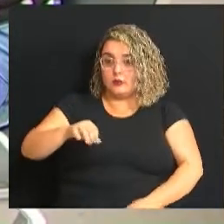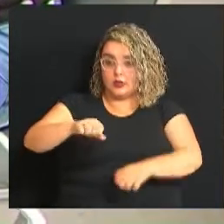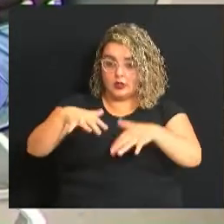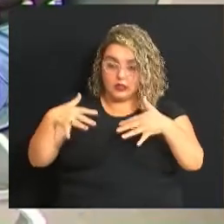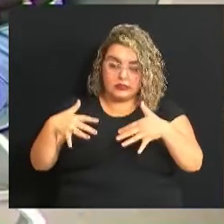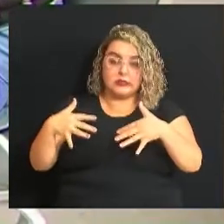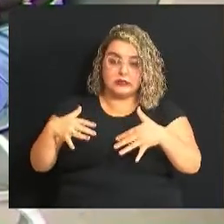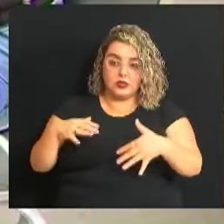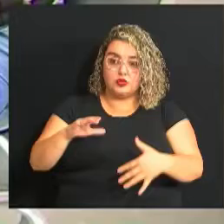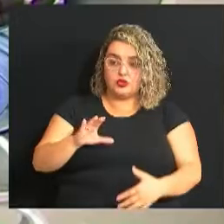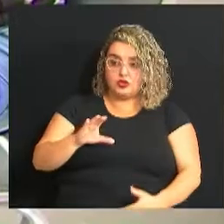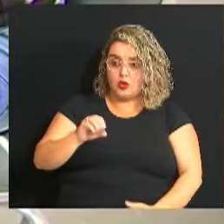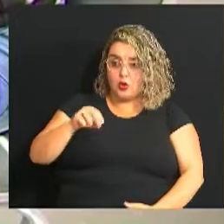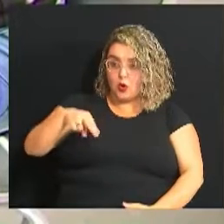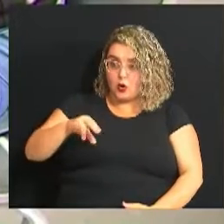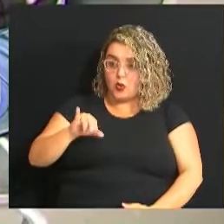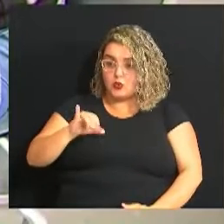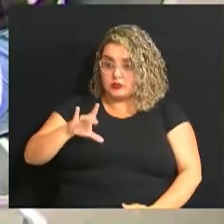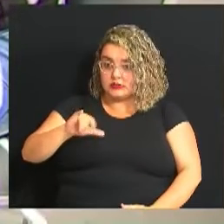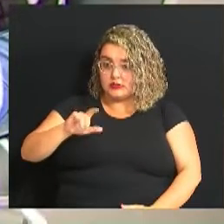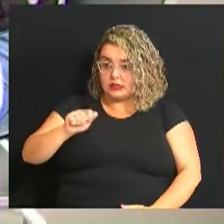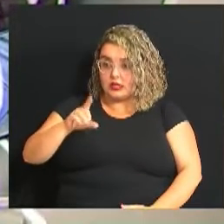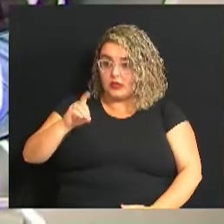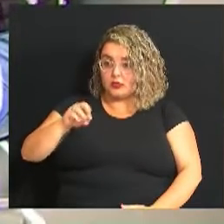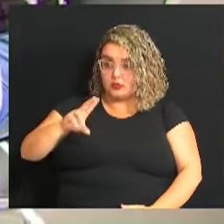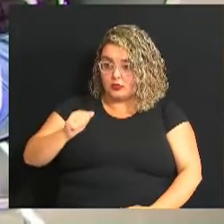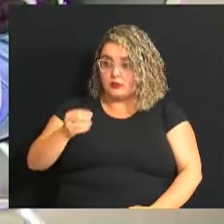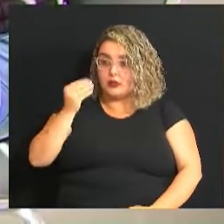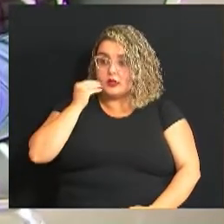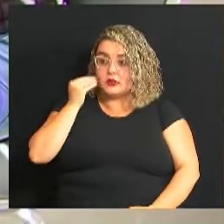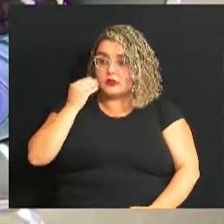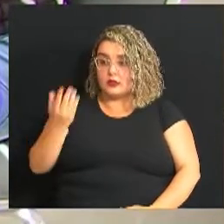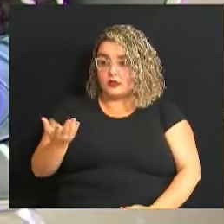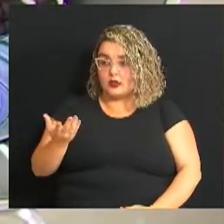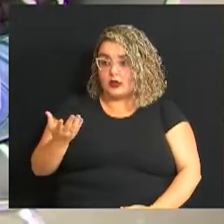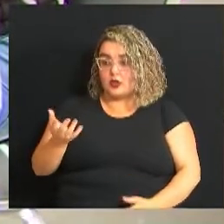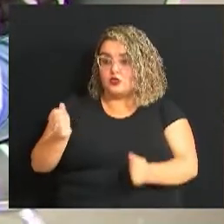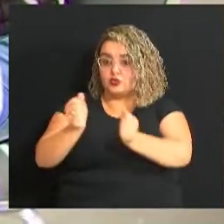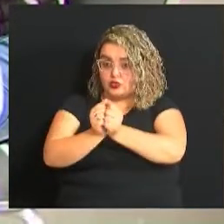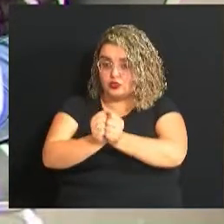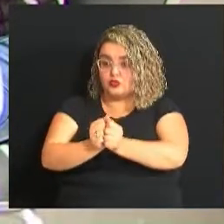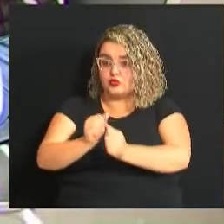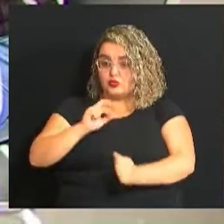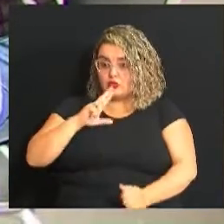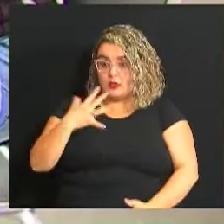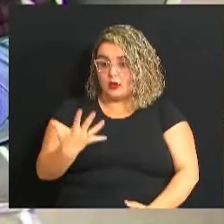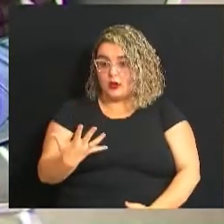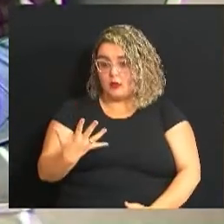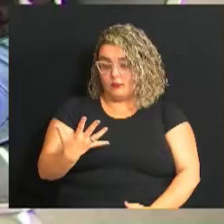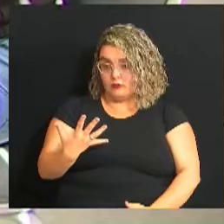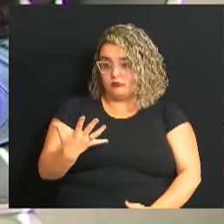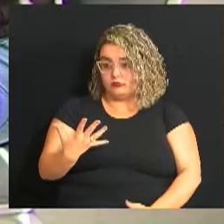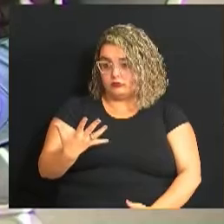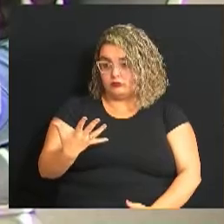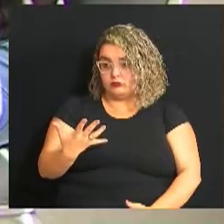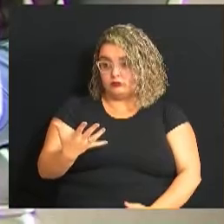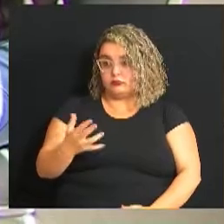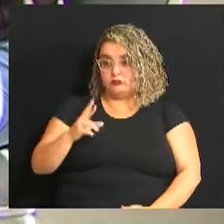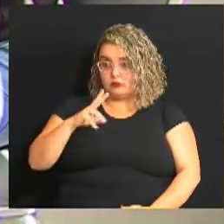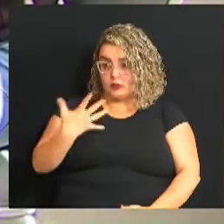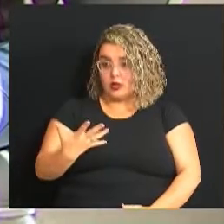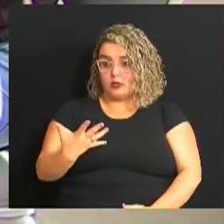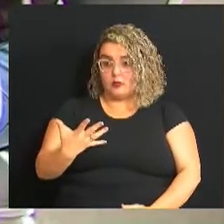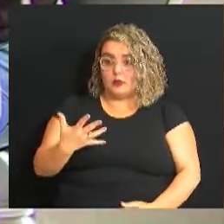conciliadora aproximando as partes, né? Para tentarem, juntas, buscarem a melhor solução para esse conflito,